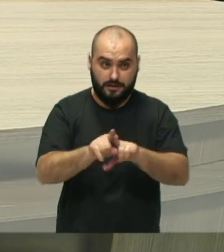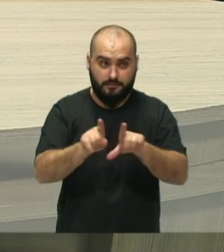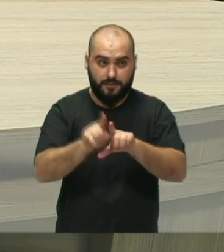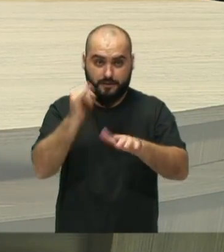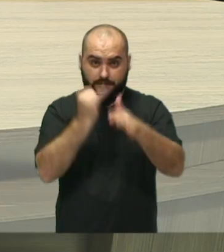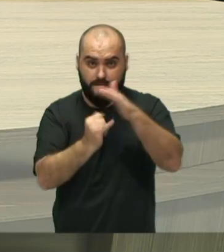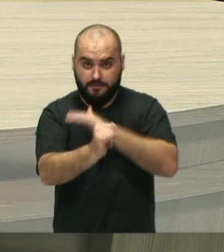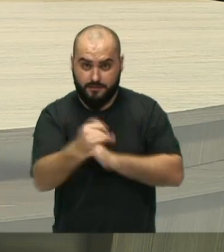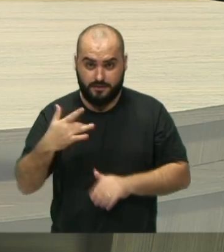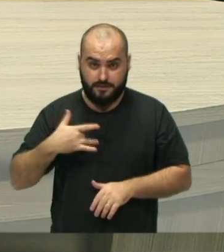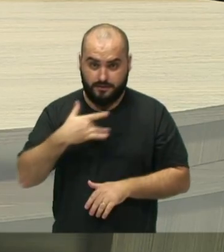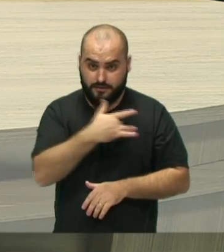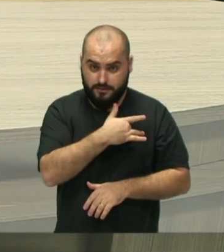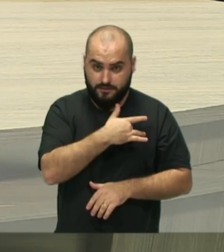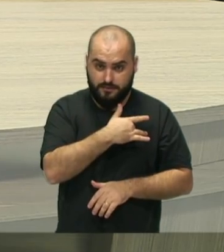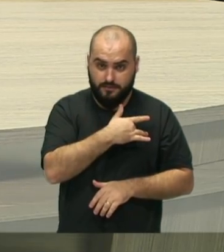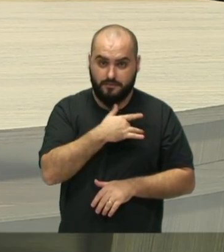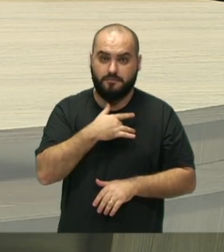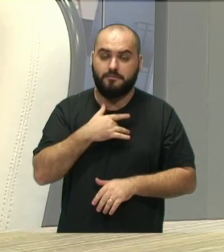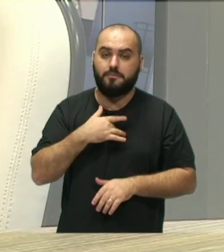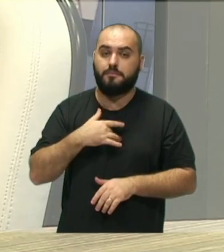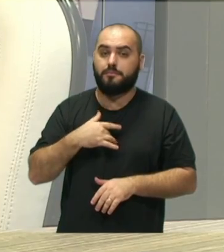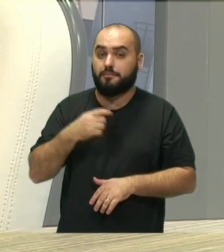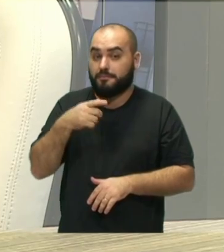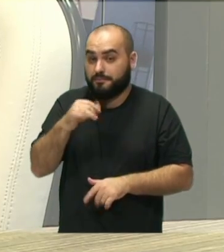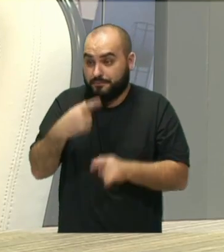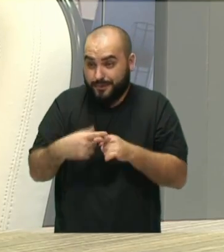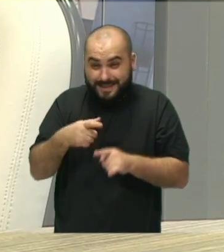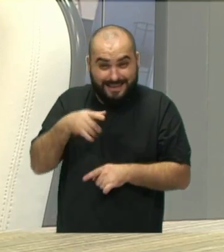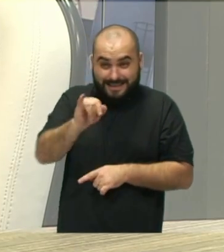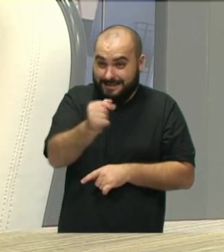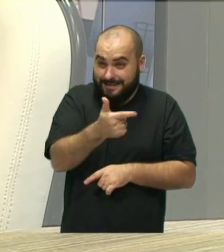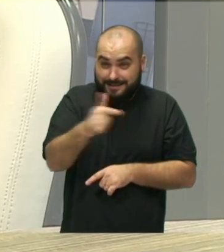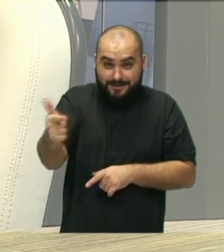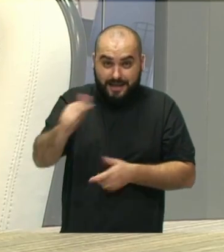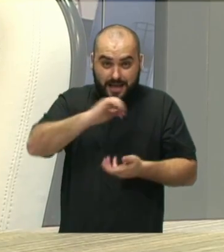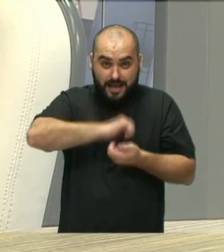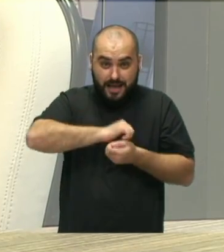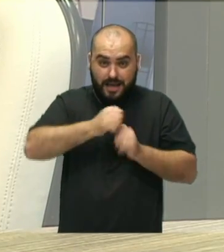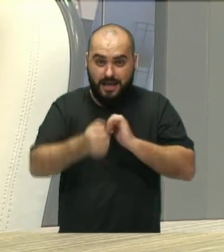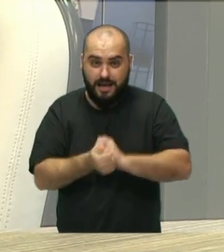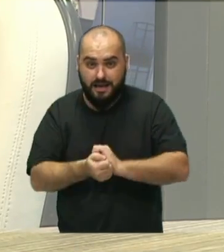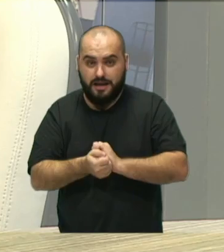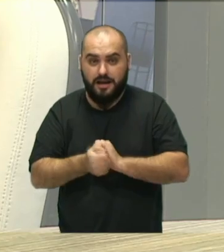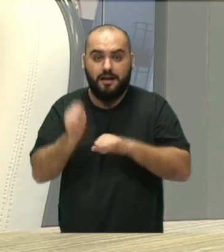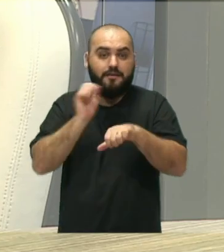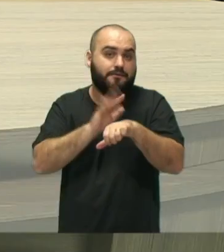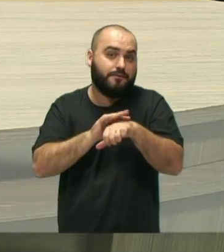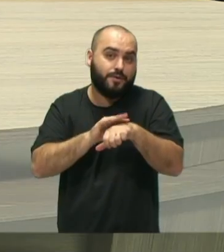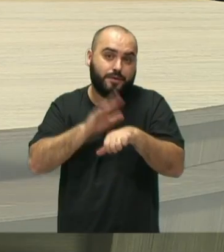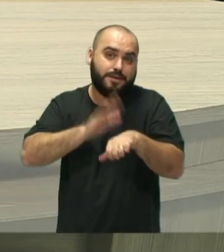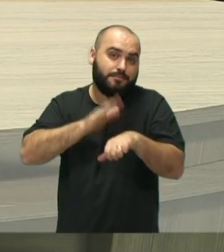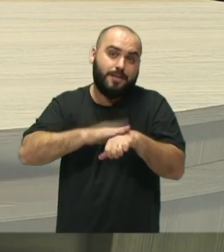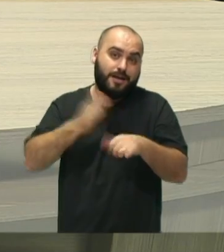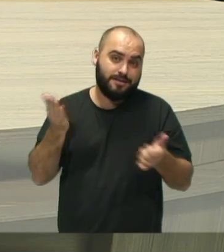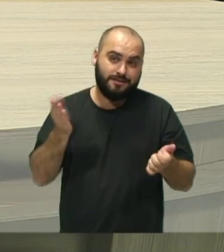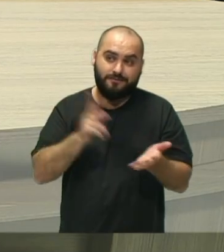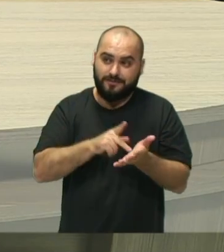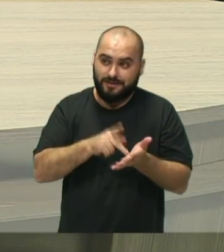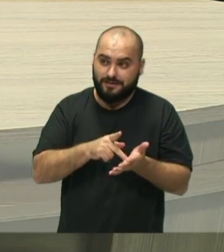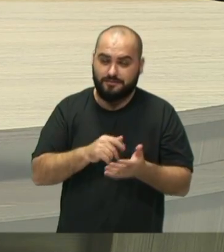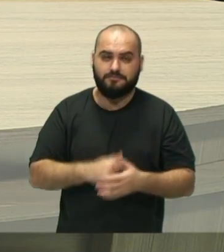em saúde você investir, porque se não fosse também a arte, nós adoeceríamos muito mais, não é?